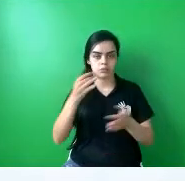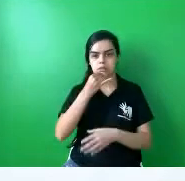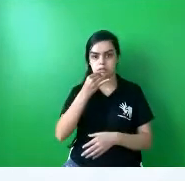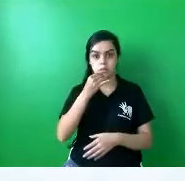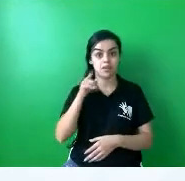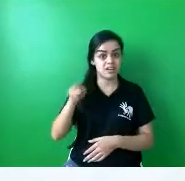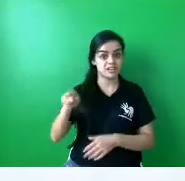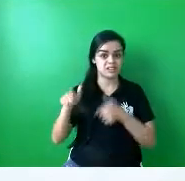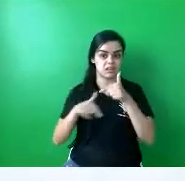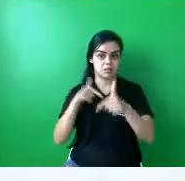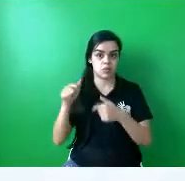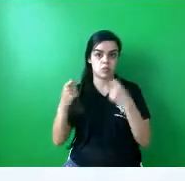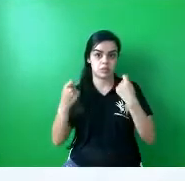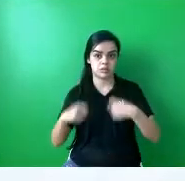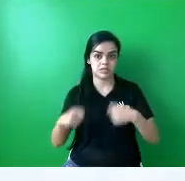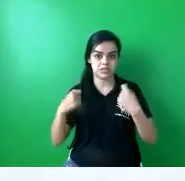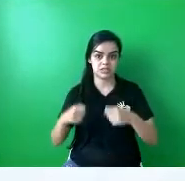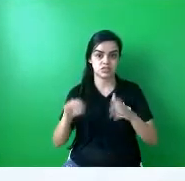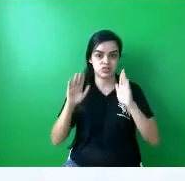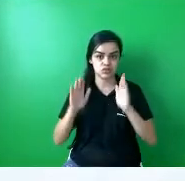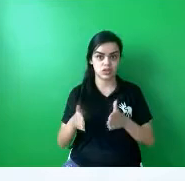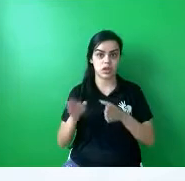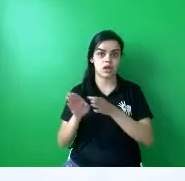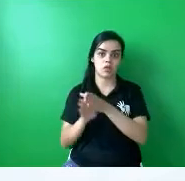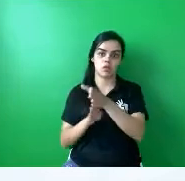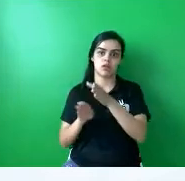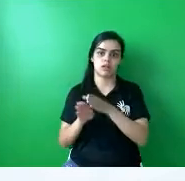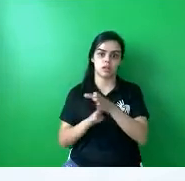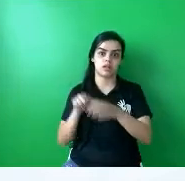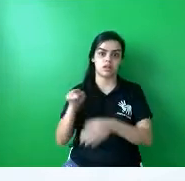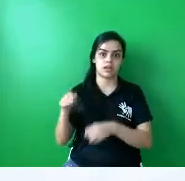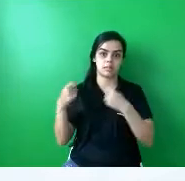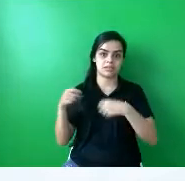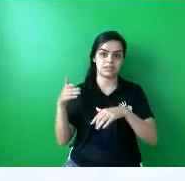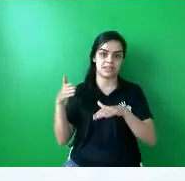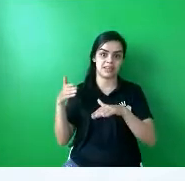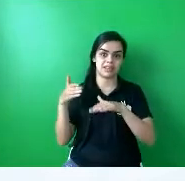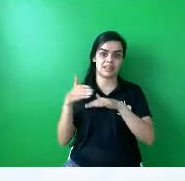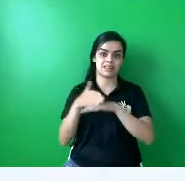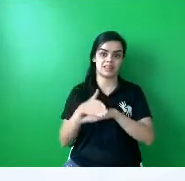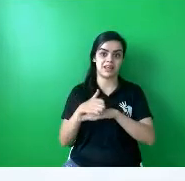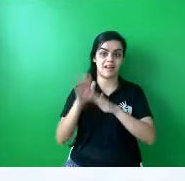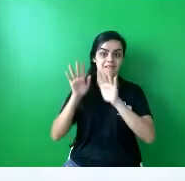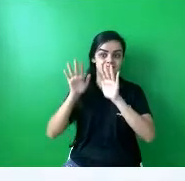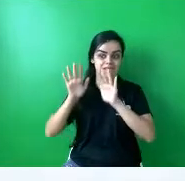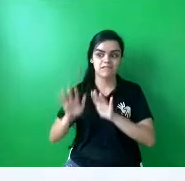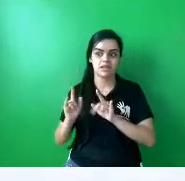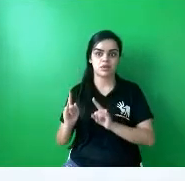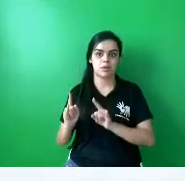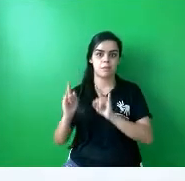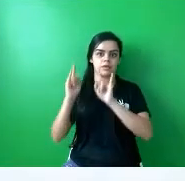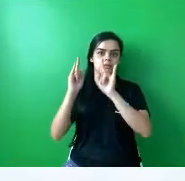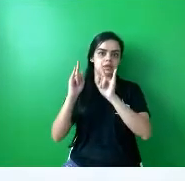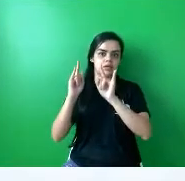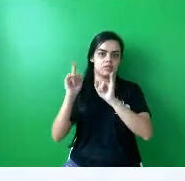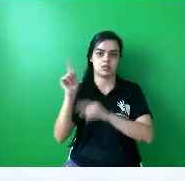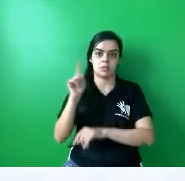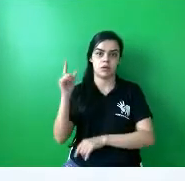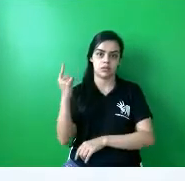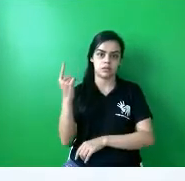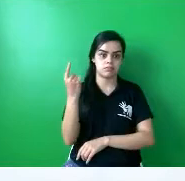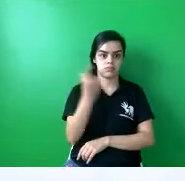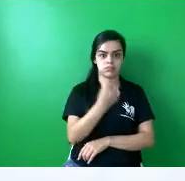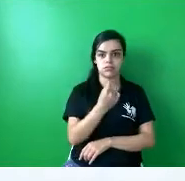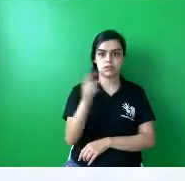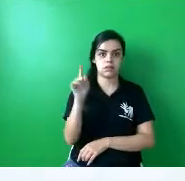esse trabalhador, ele já está sendo orientado que ele tem que entrar e ficar no apartamento dele, ele não pode mais sair, nem